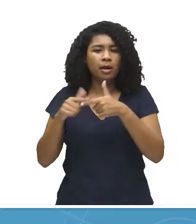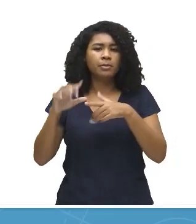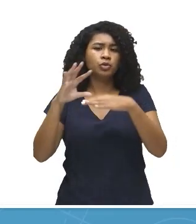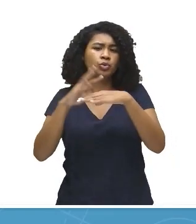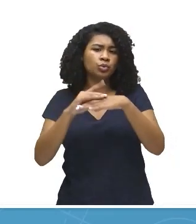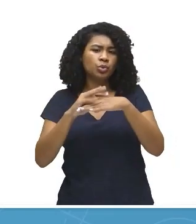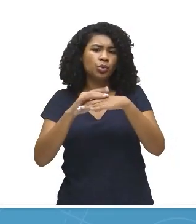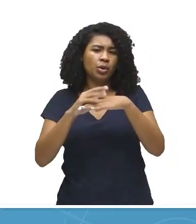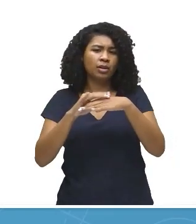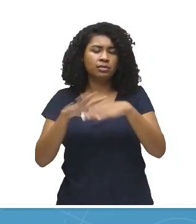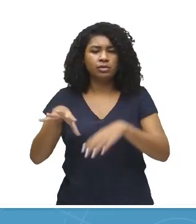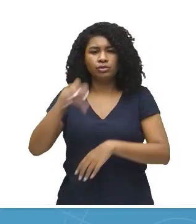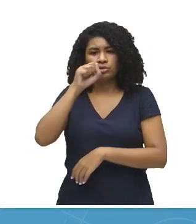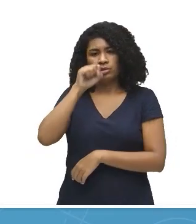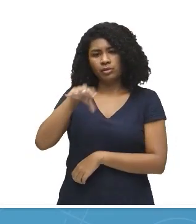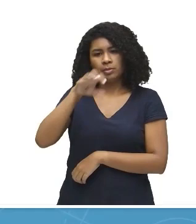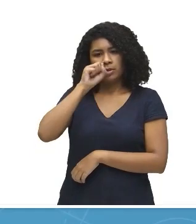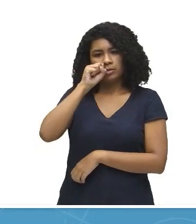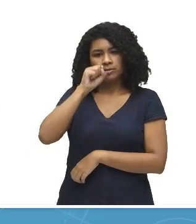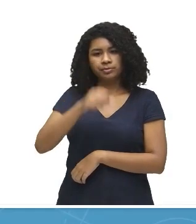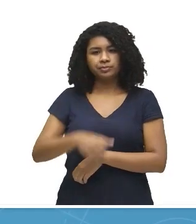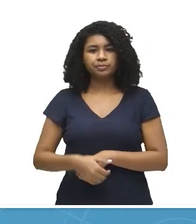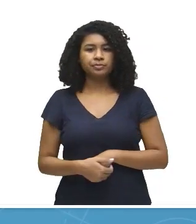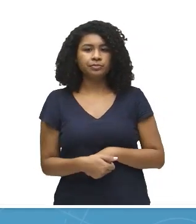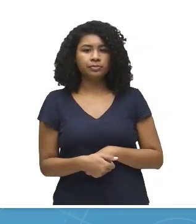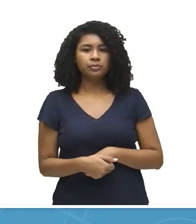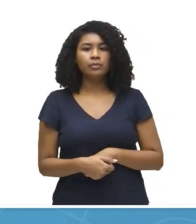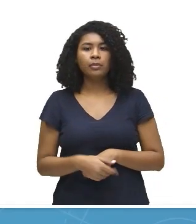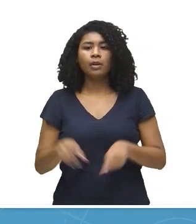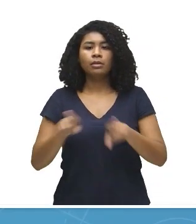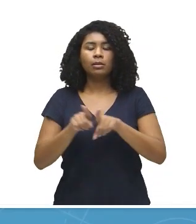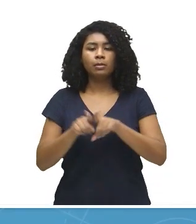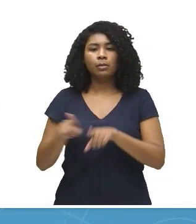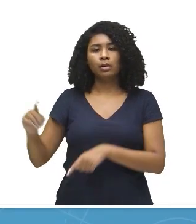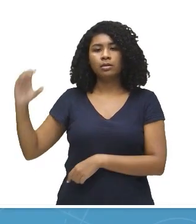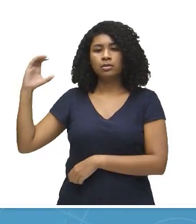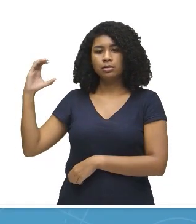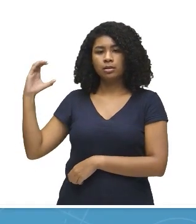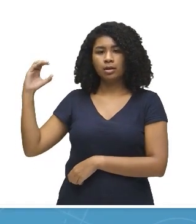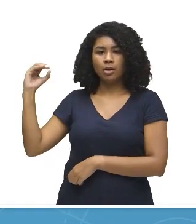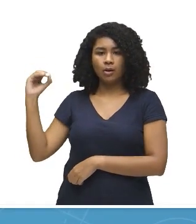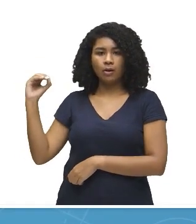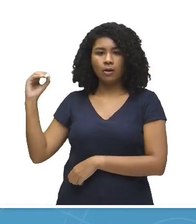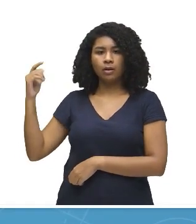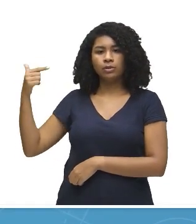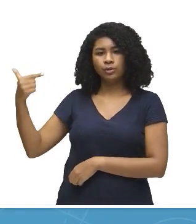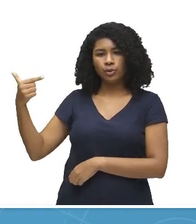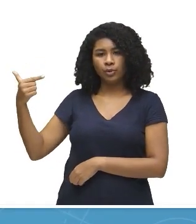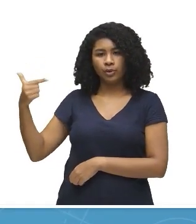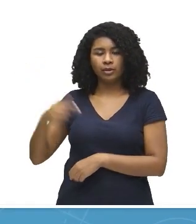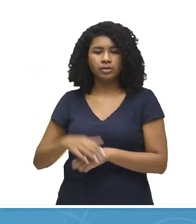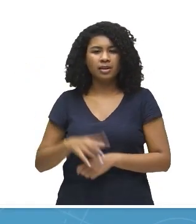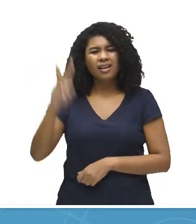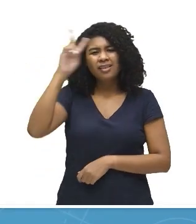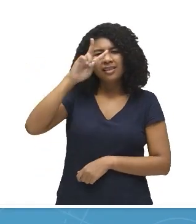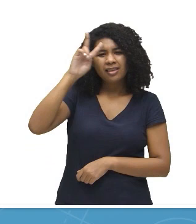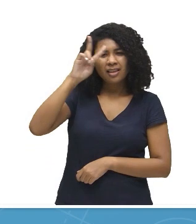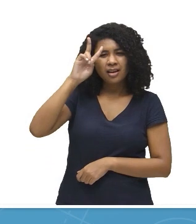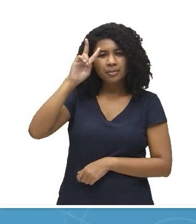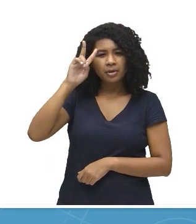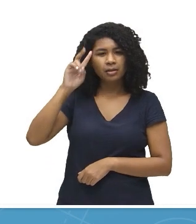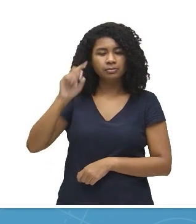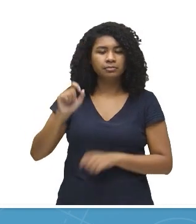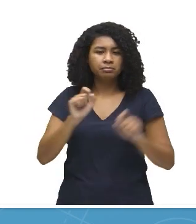né? Aí temos também o gás carbônico, né? Então a gente viu ali na imagem anterior das indústrias